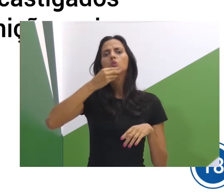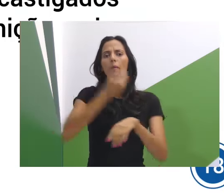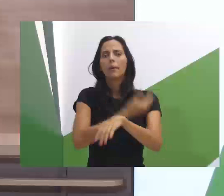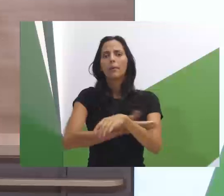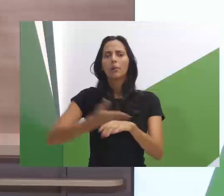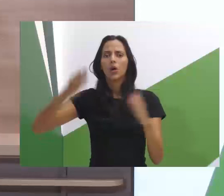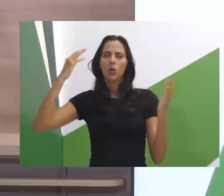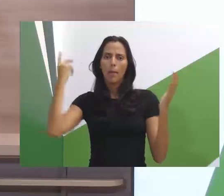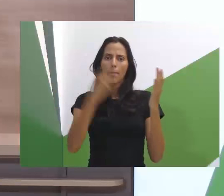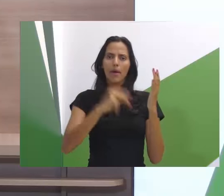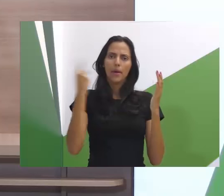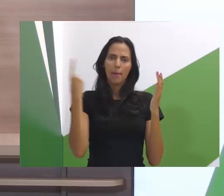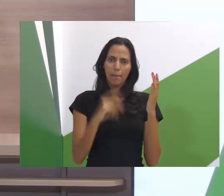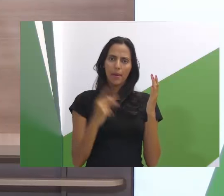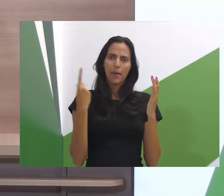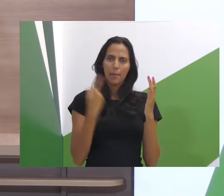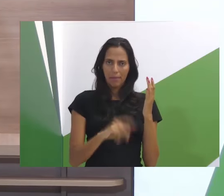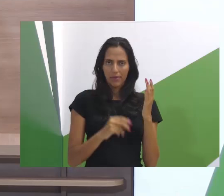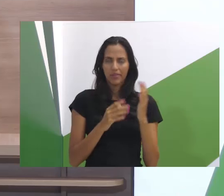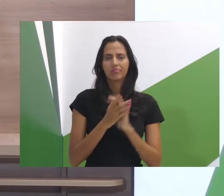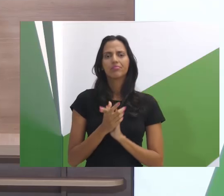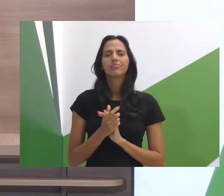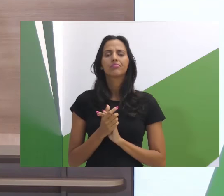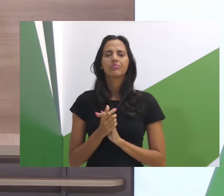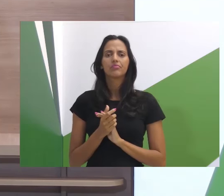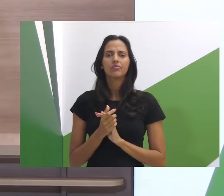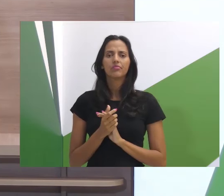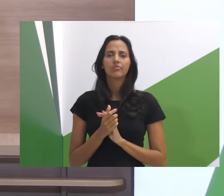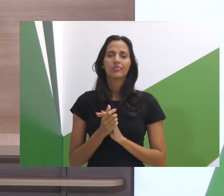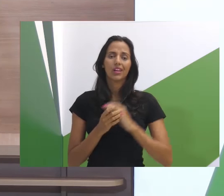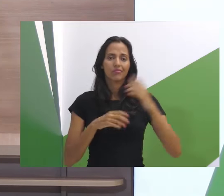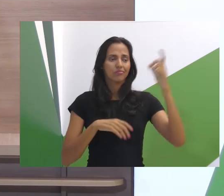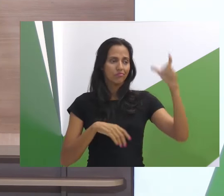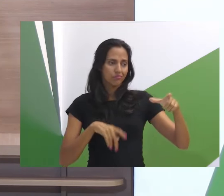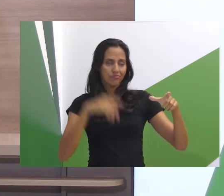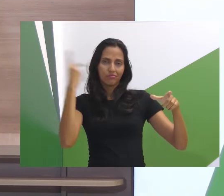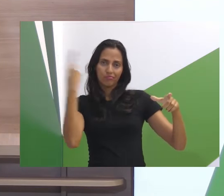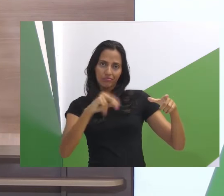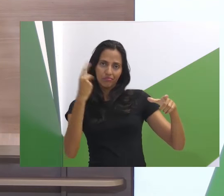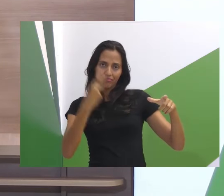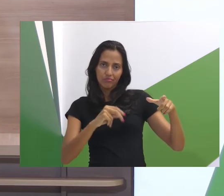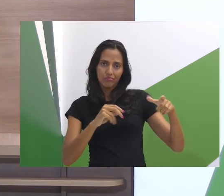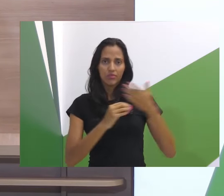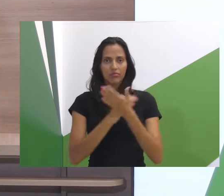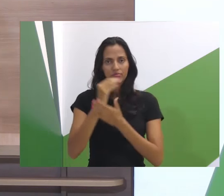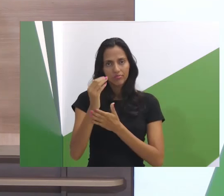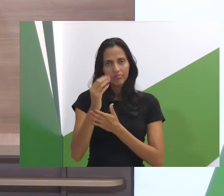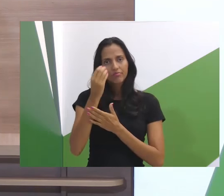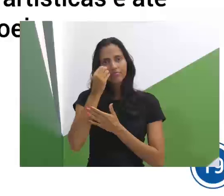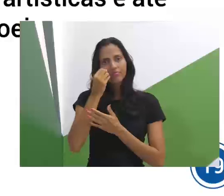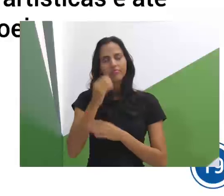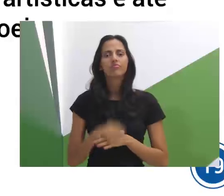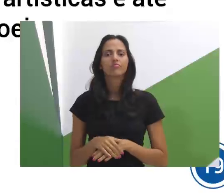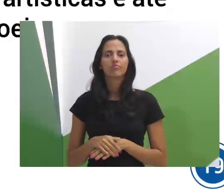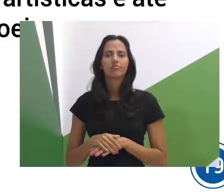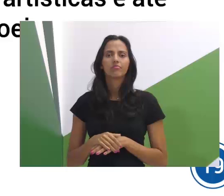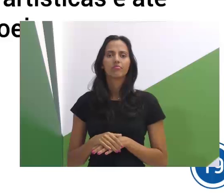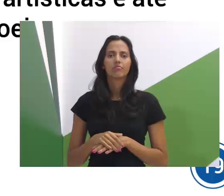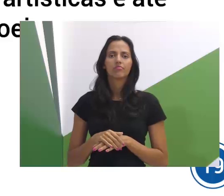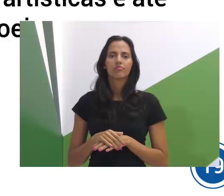o açote era a punição mais comum. Então, vamos seguindo aqui. Eles eram